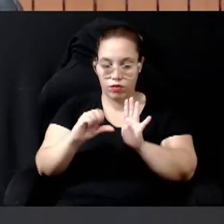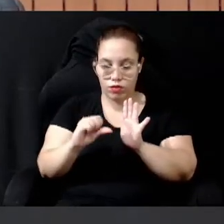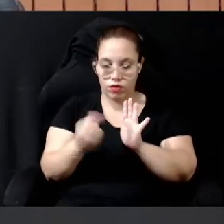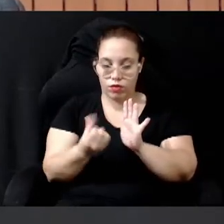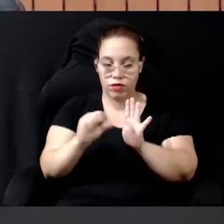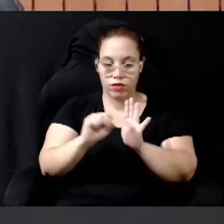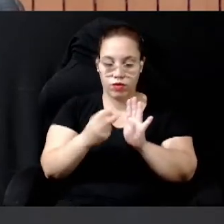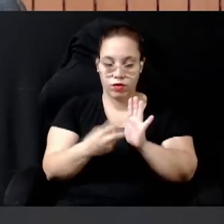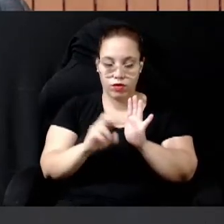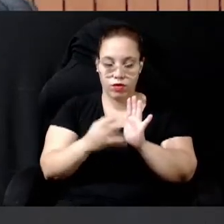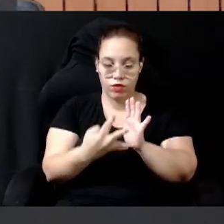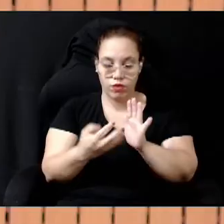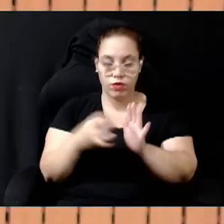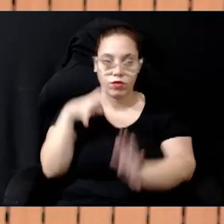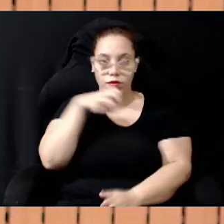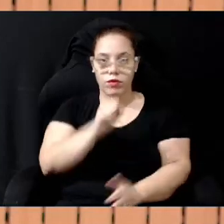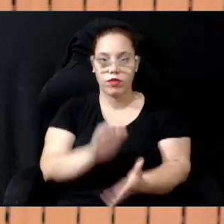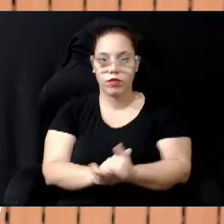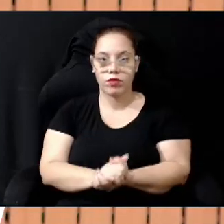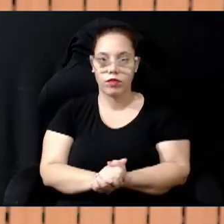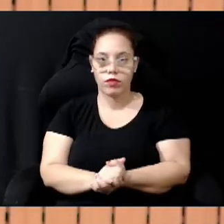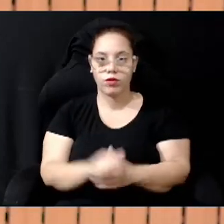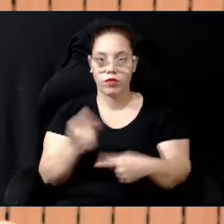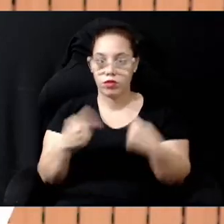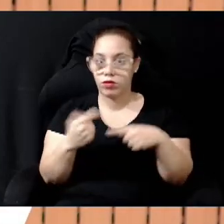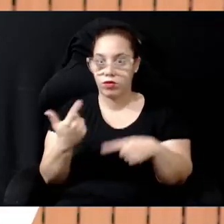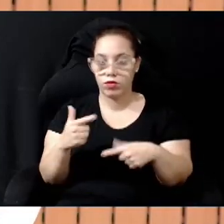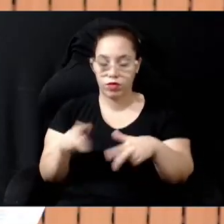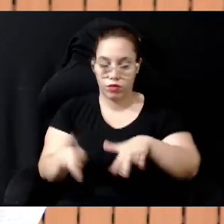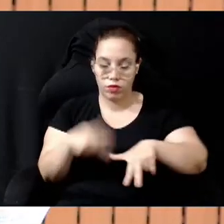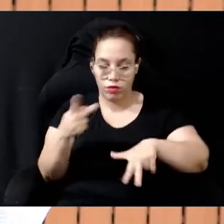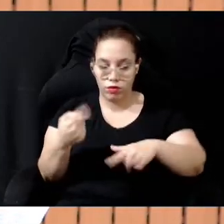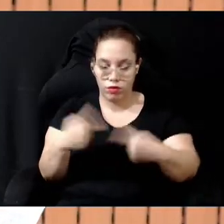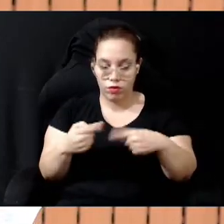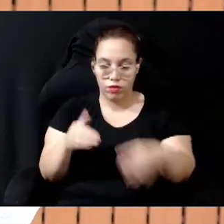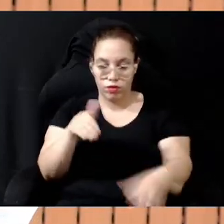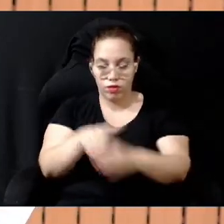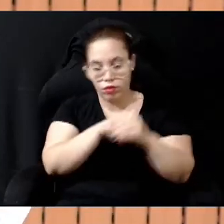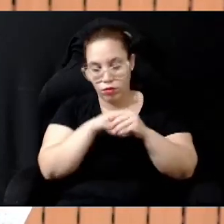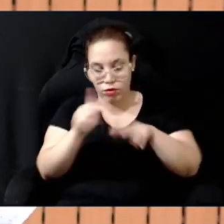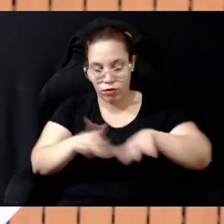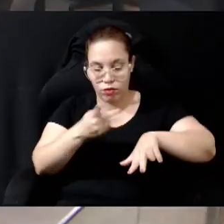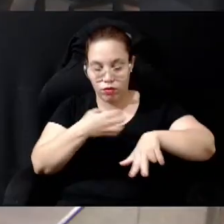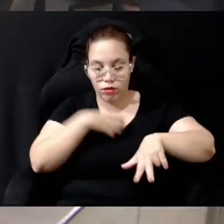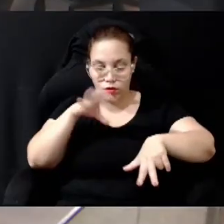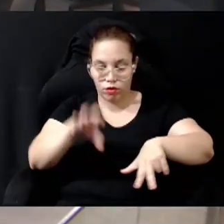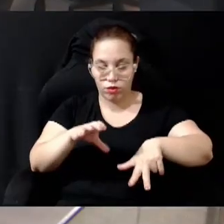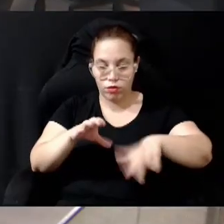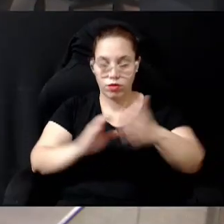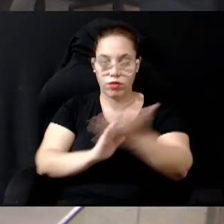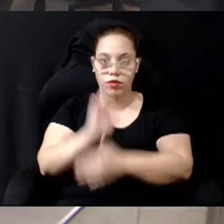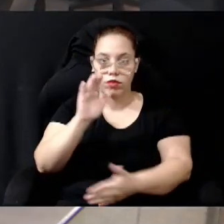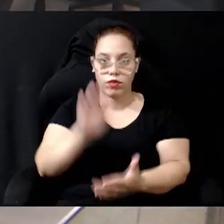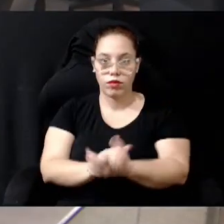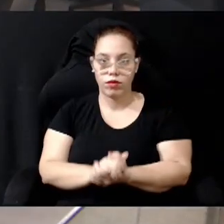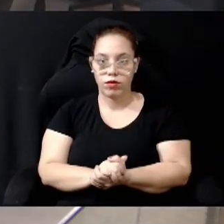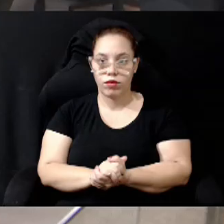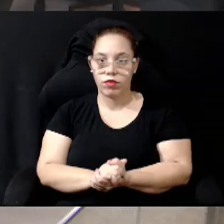168/2024 em regime de urgência. Em discussão, não havendo vereador a discutir, em votação. Vereadores favoráveis permaneçam como estão.